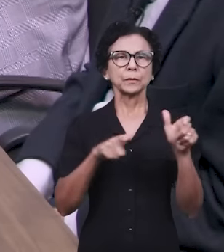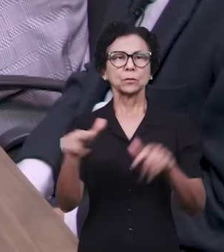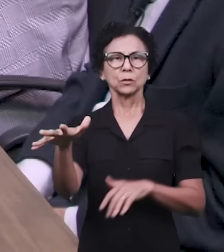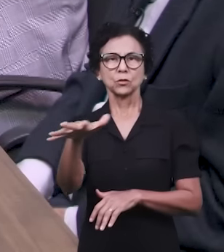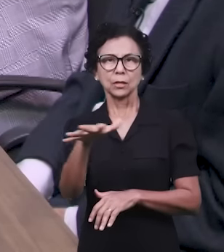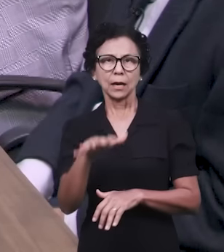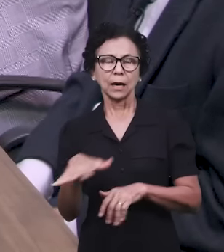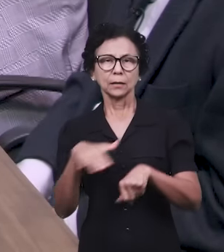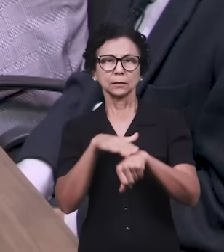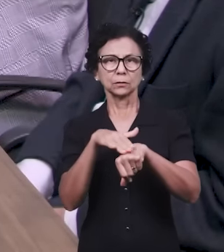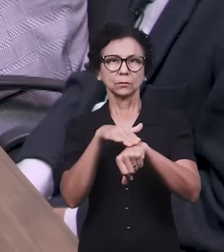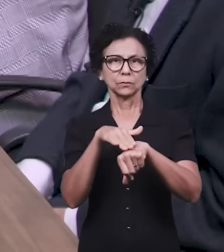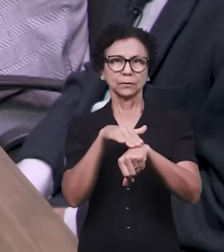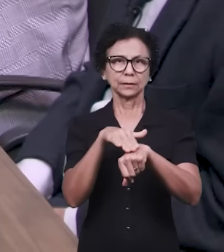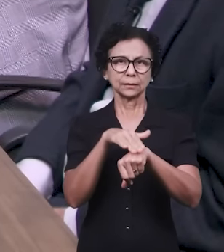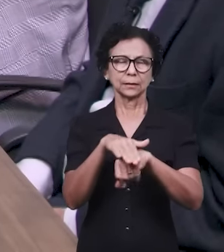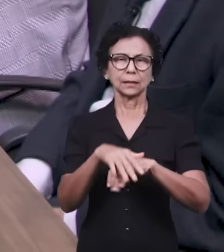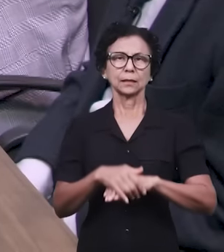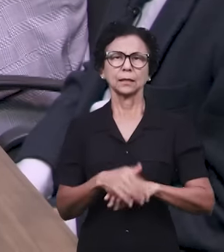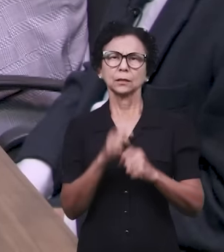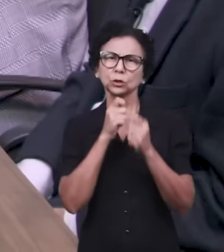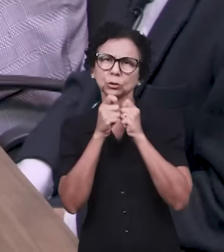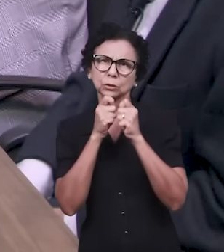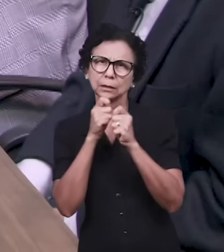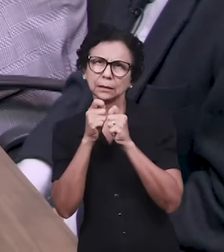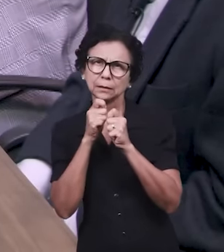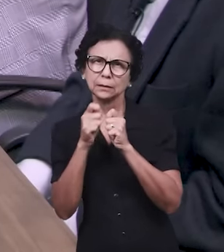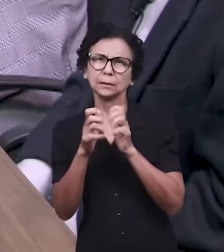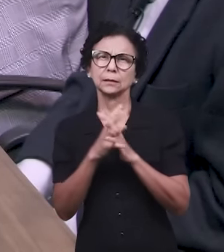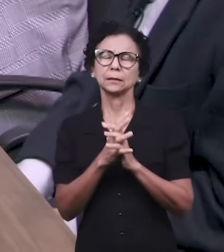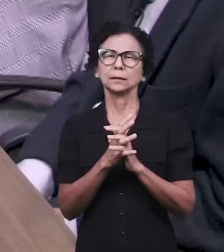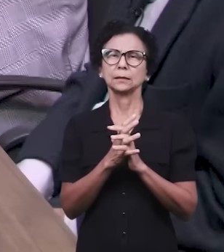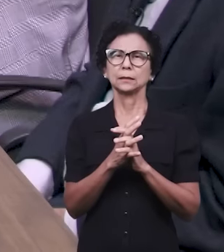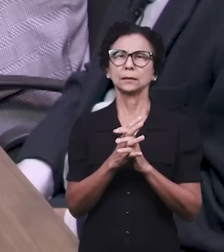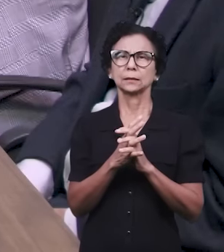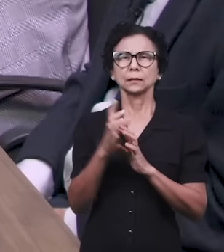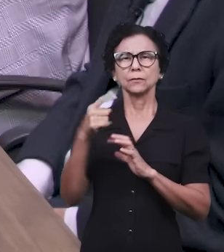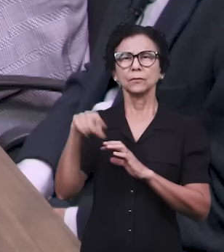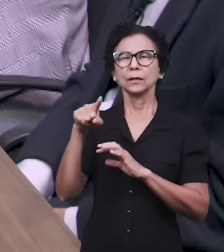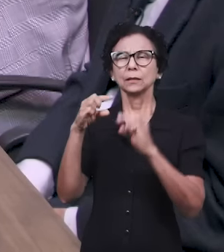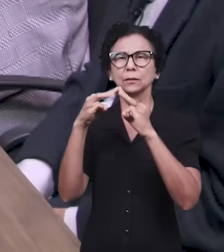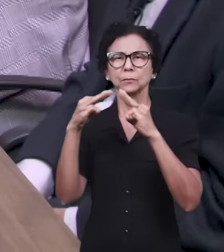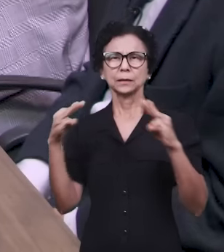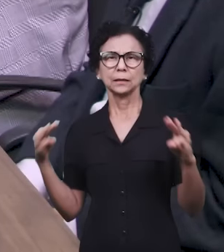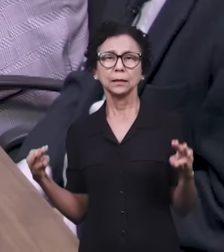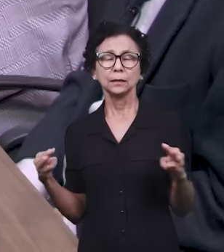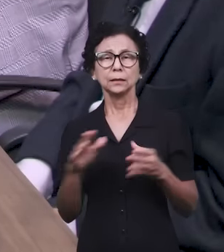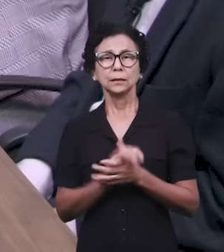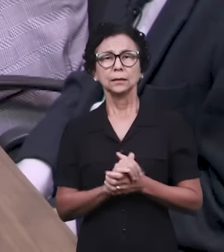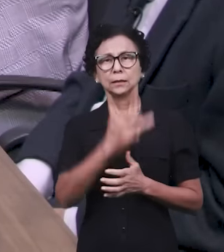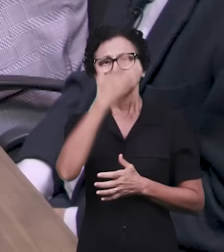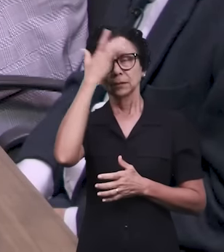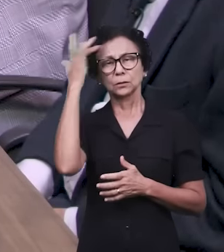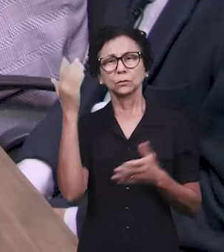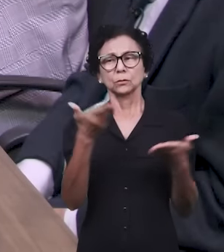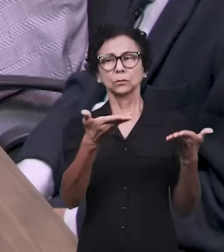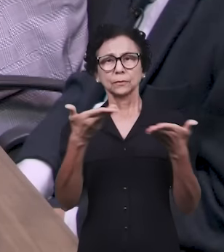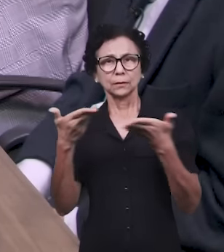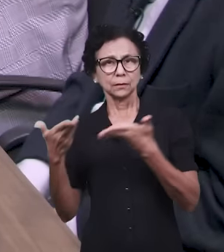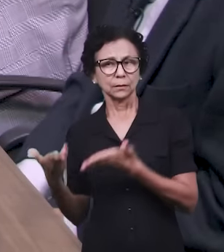no nosso caso aqui, por exemplo, o pessoal da imprensa, que nos procura, que vai ao Manaim, que são convidados, autoridades.